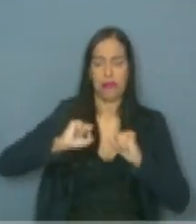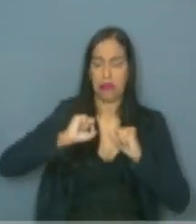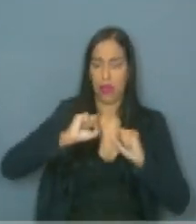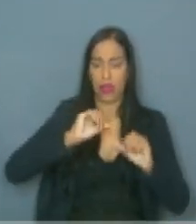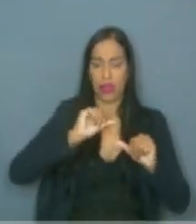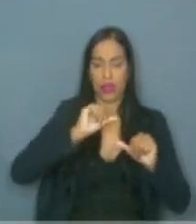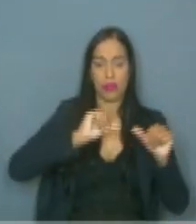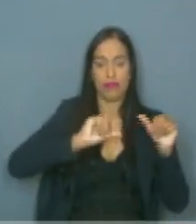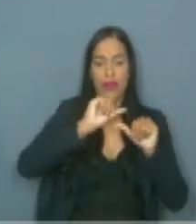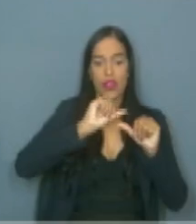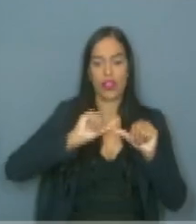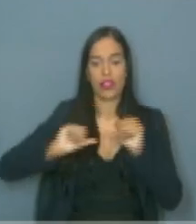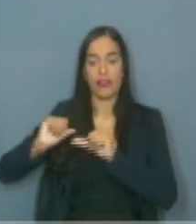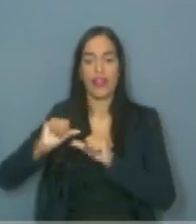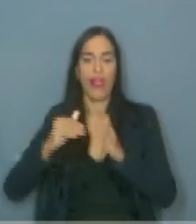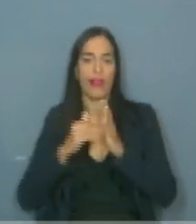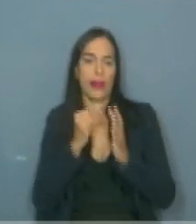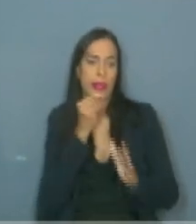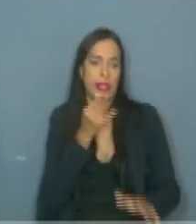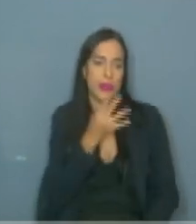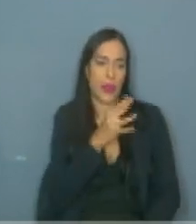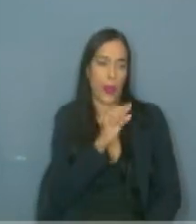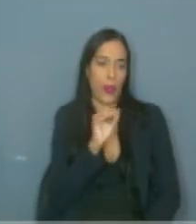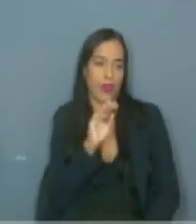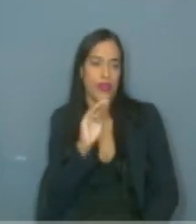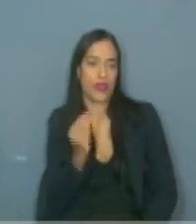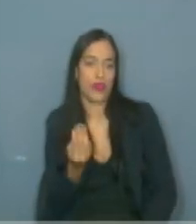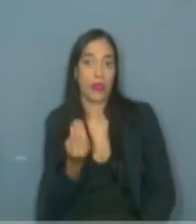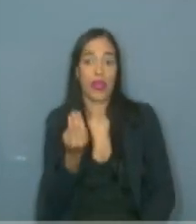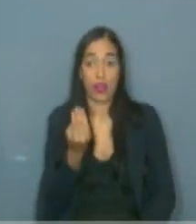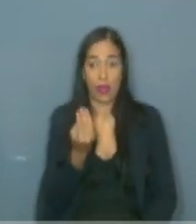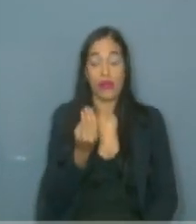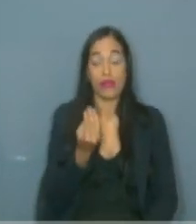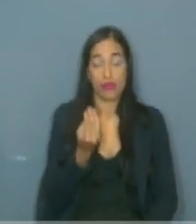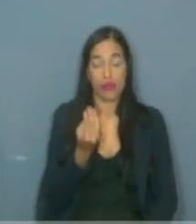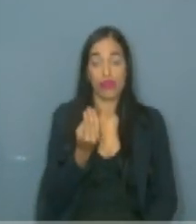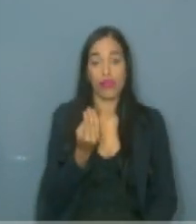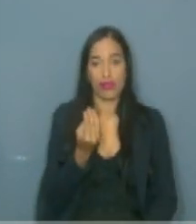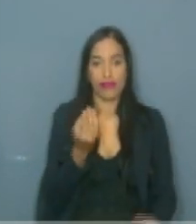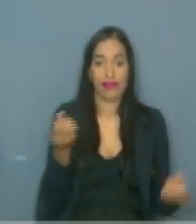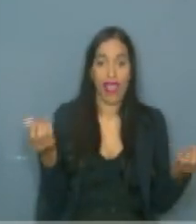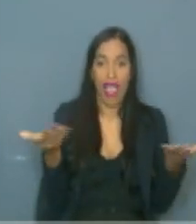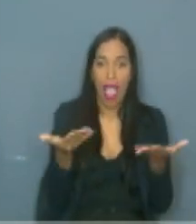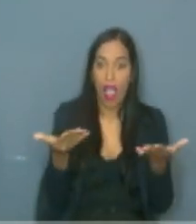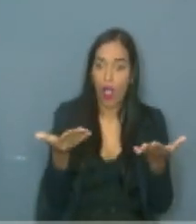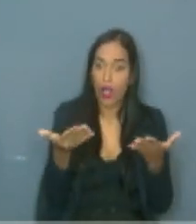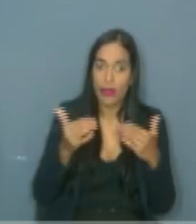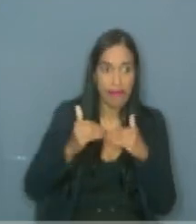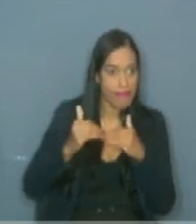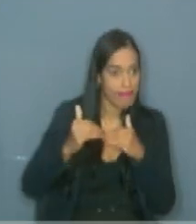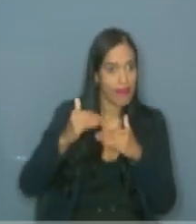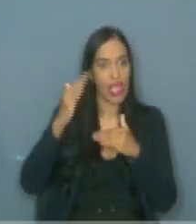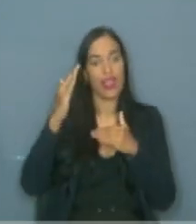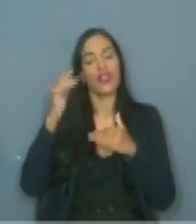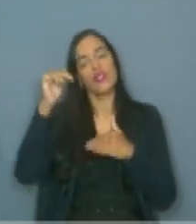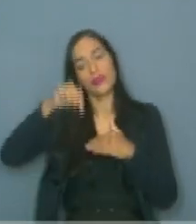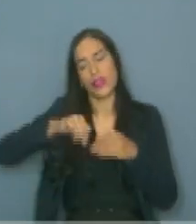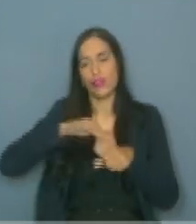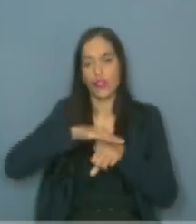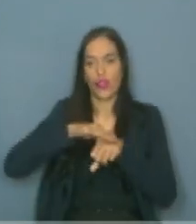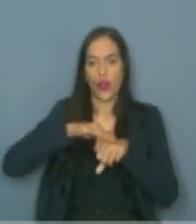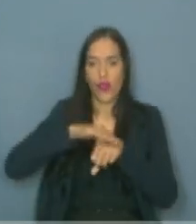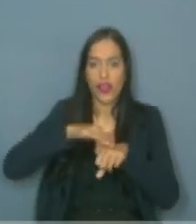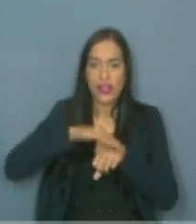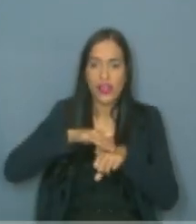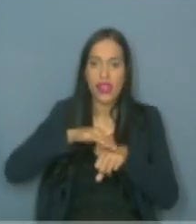até pouco mais de 400 milhões de reais, o que é bastante dinheiro. Agora passou disso, meu velho. Traga para cá para a gente conversar, traga